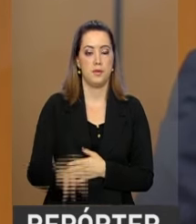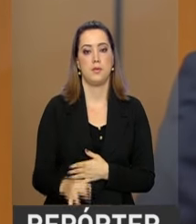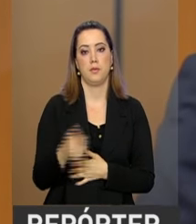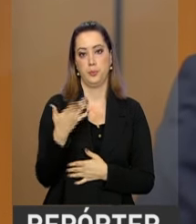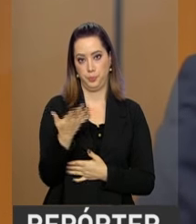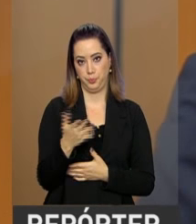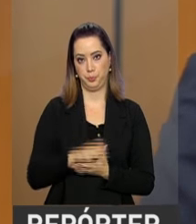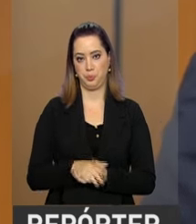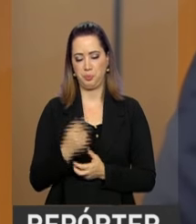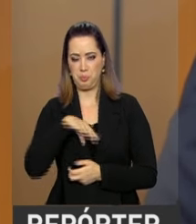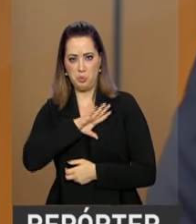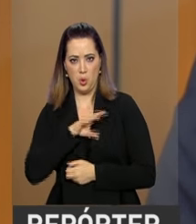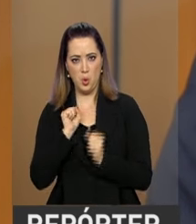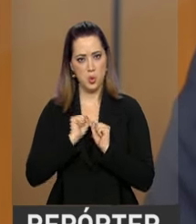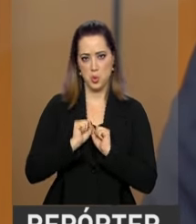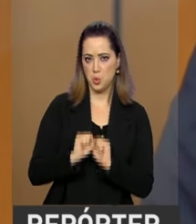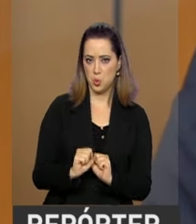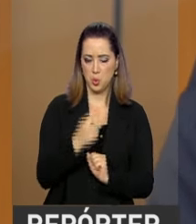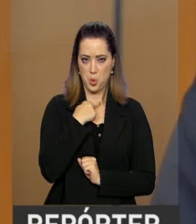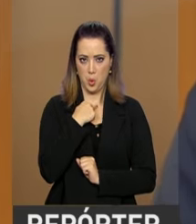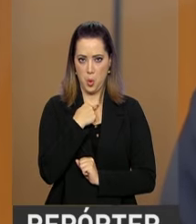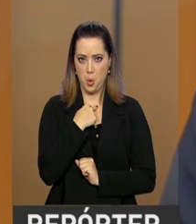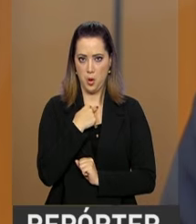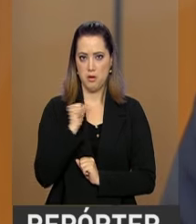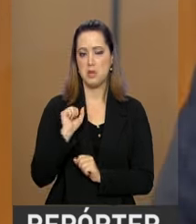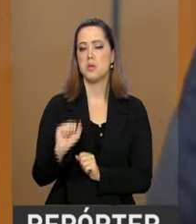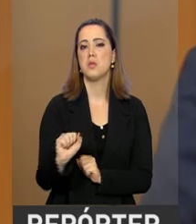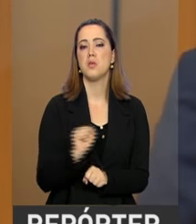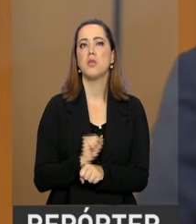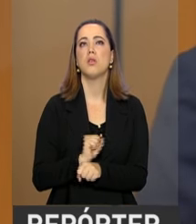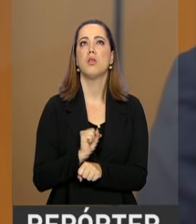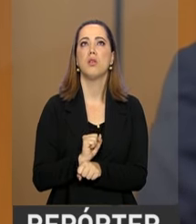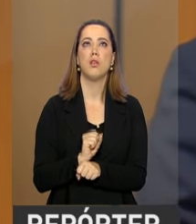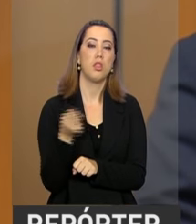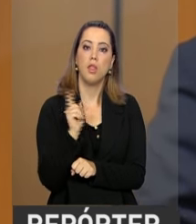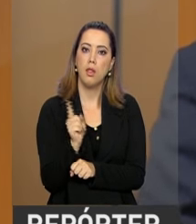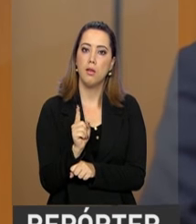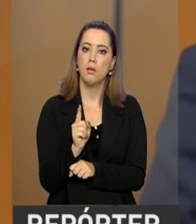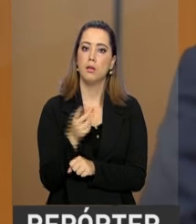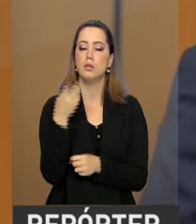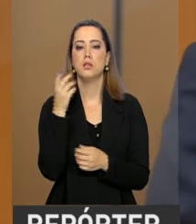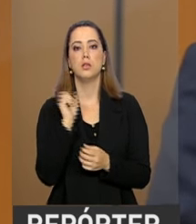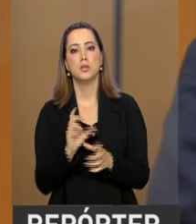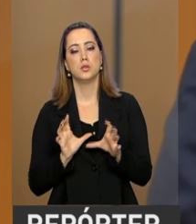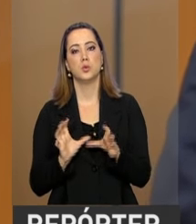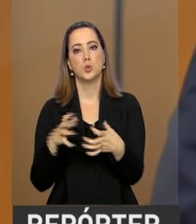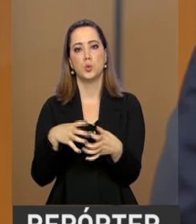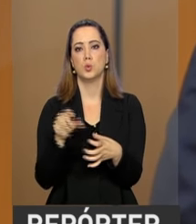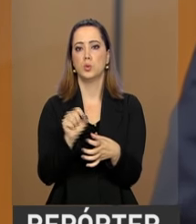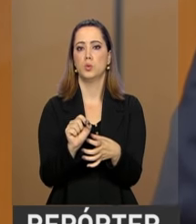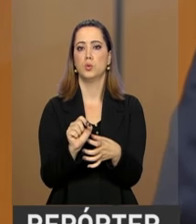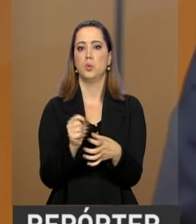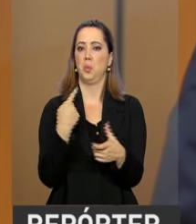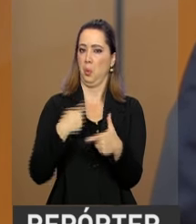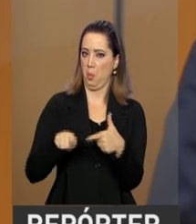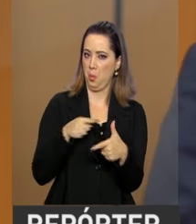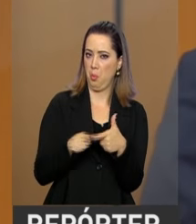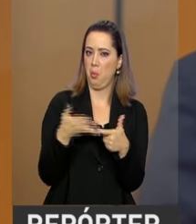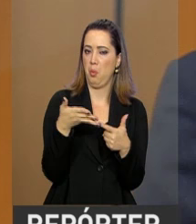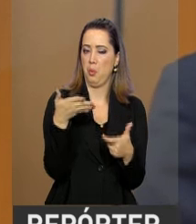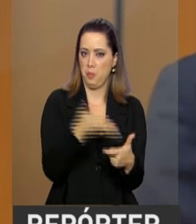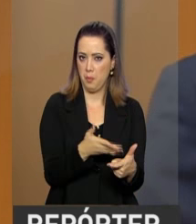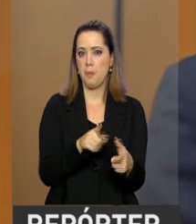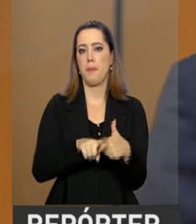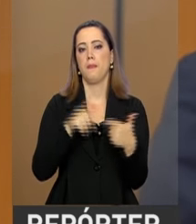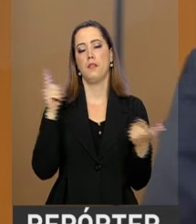não vamos esperar um milímetro, mesmo numa célula desorganizada como essa,